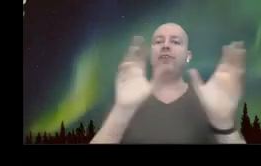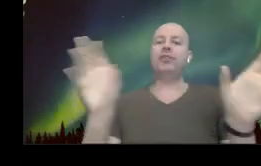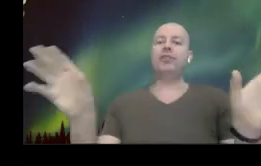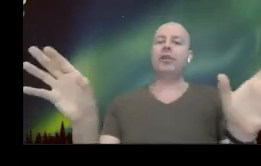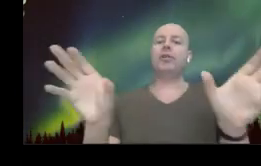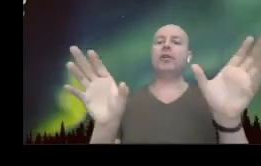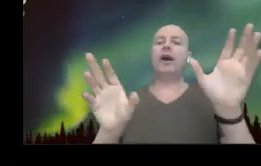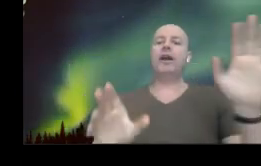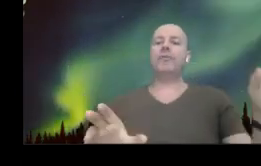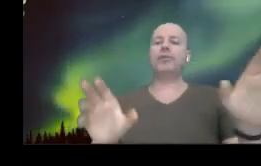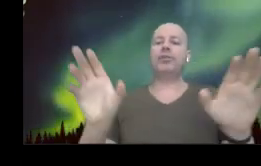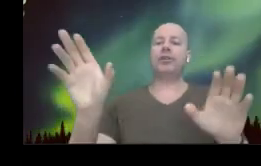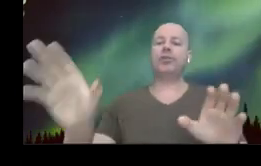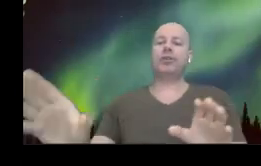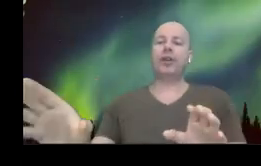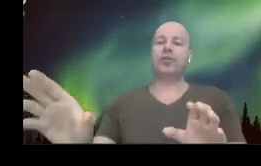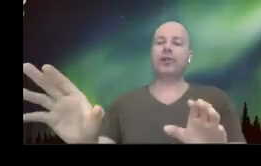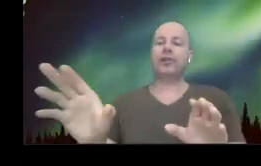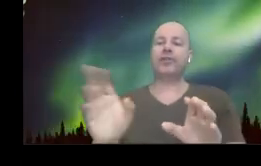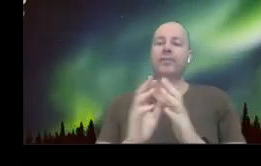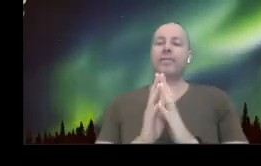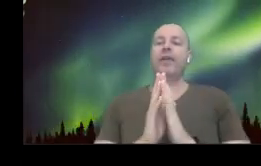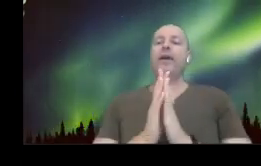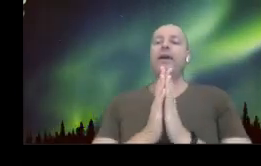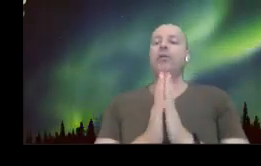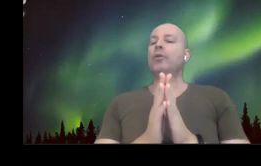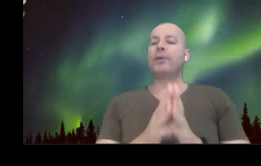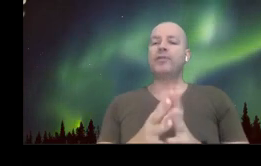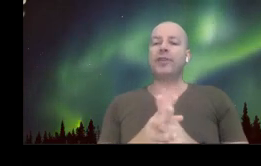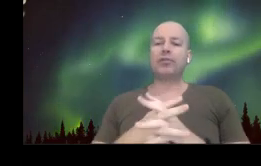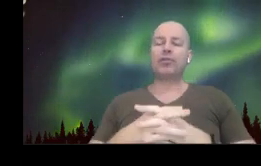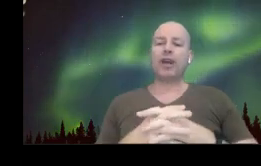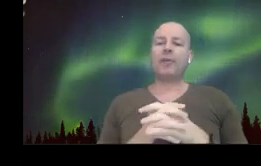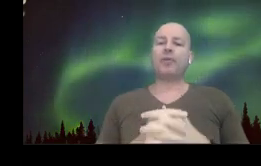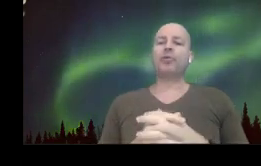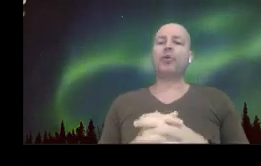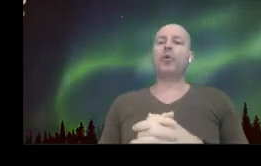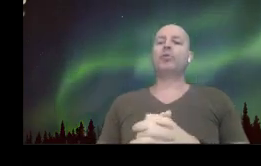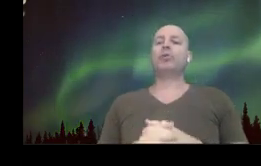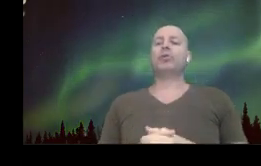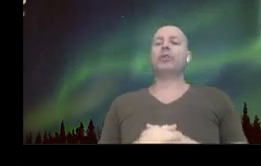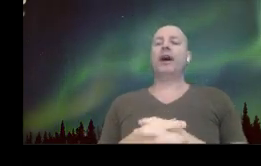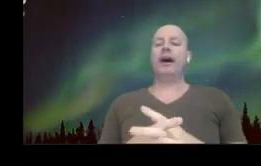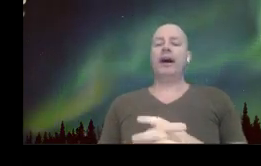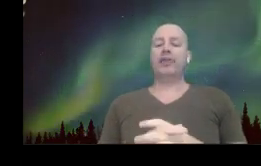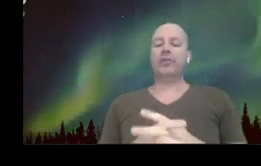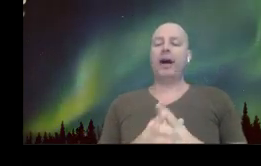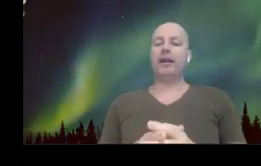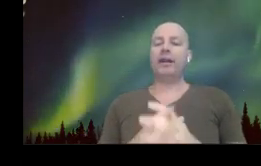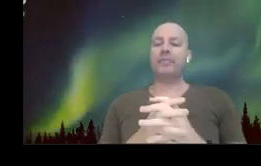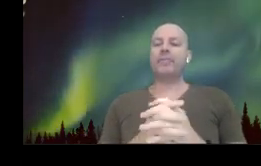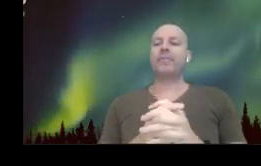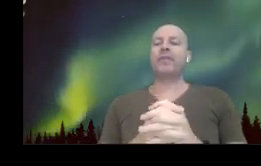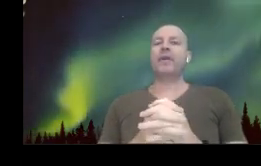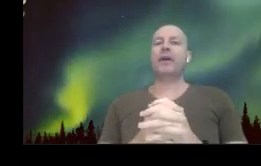que divide área protegida de unidade de conservação. Eu não preciso chegar para o dono de